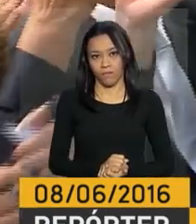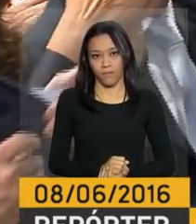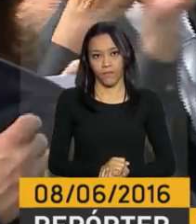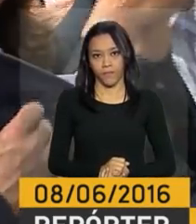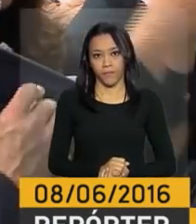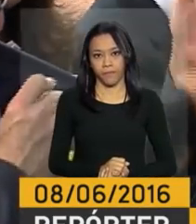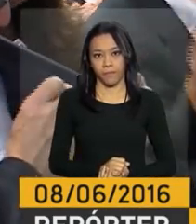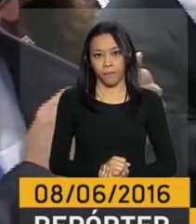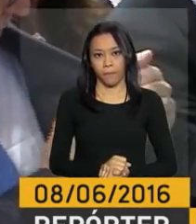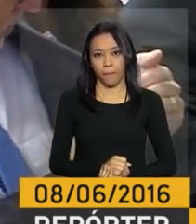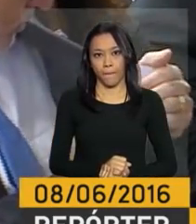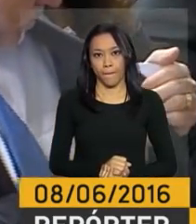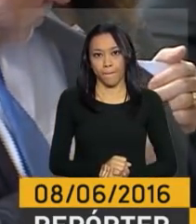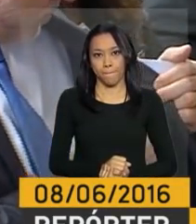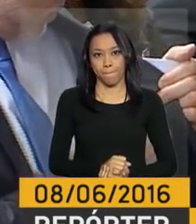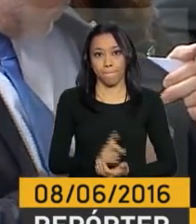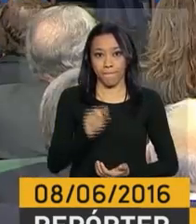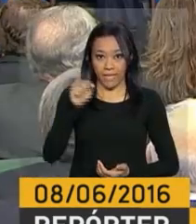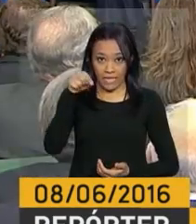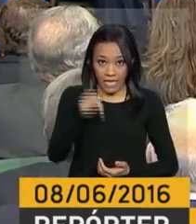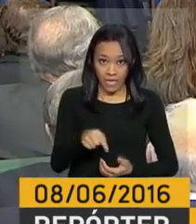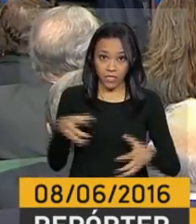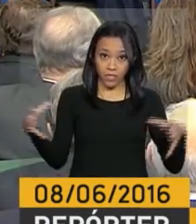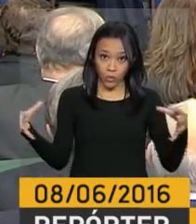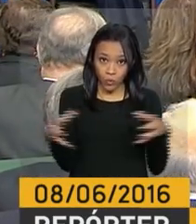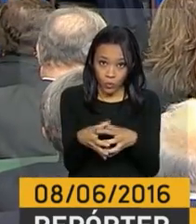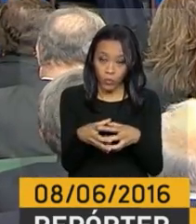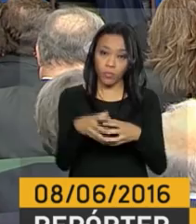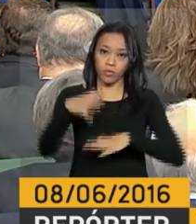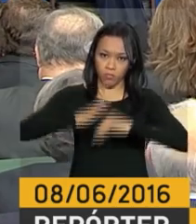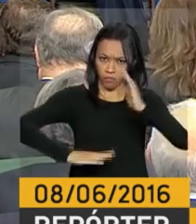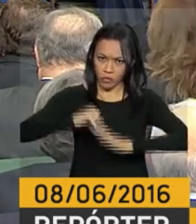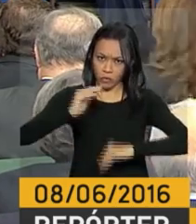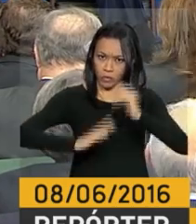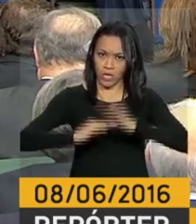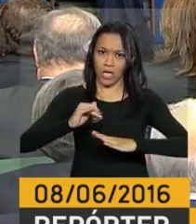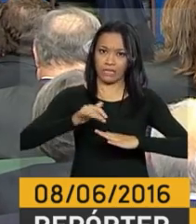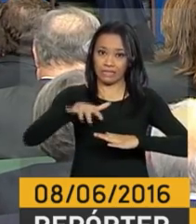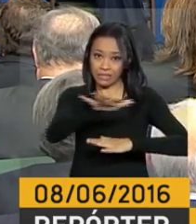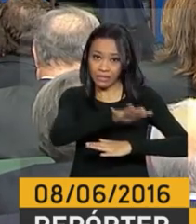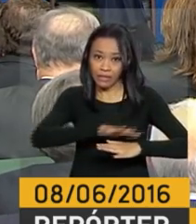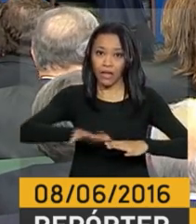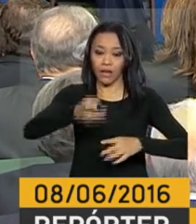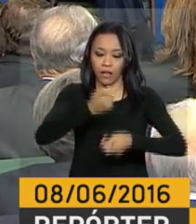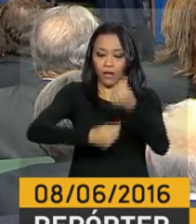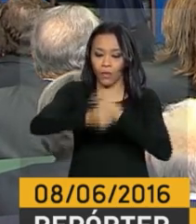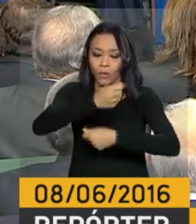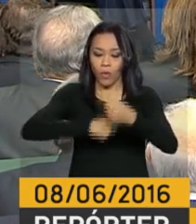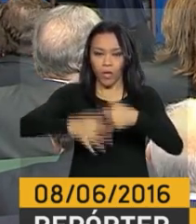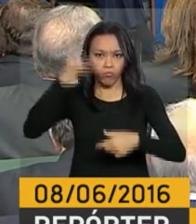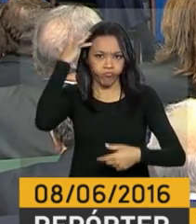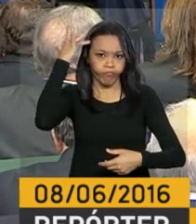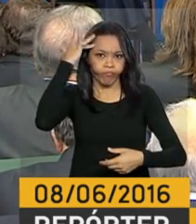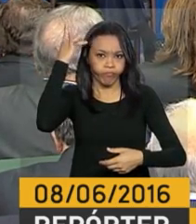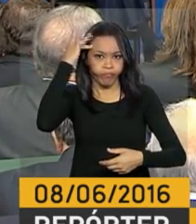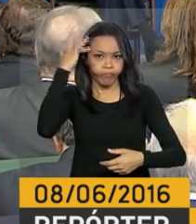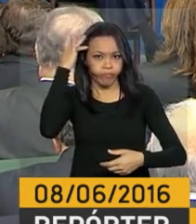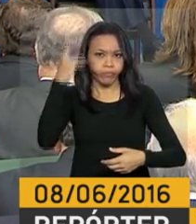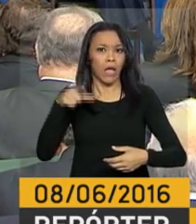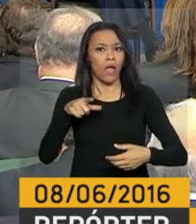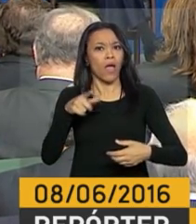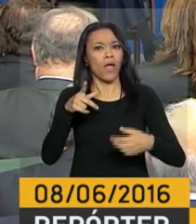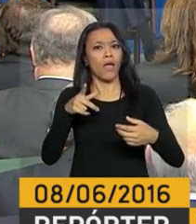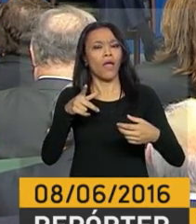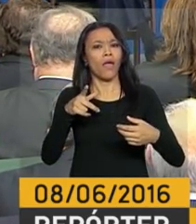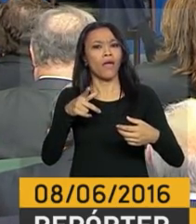ilusão e essa equipe ela eh tem um diagnóstico que é comum a todos